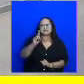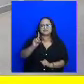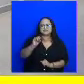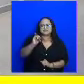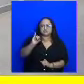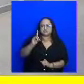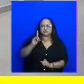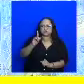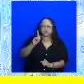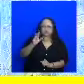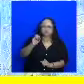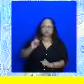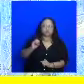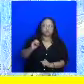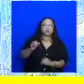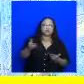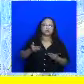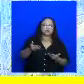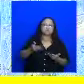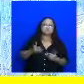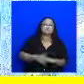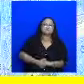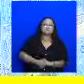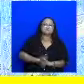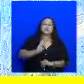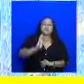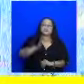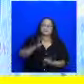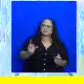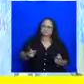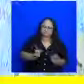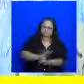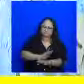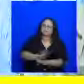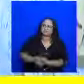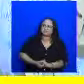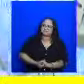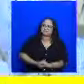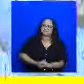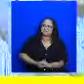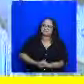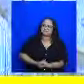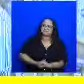Evelyn. Bolas posicionadas. Valendo!